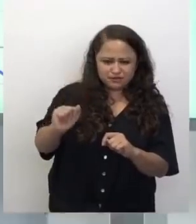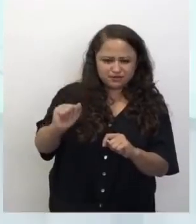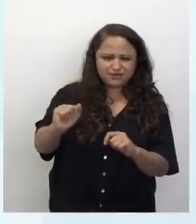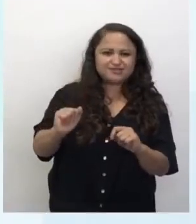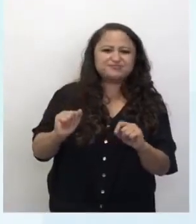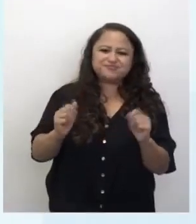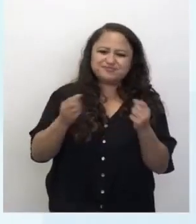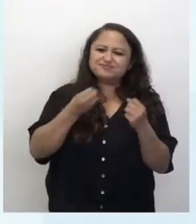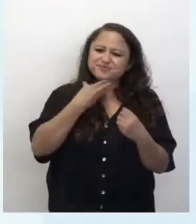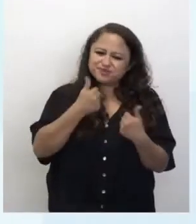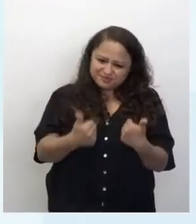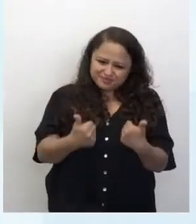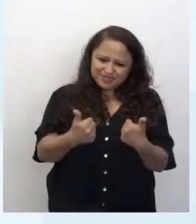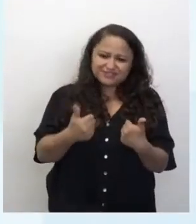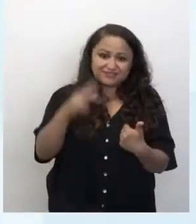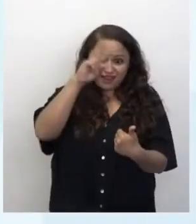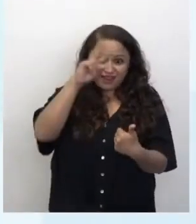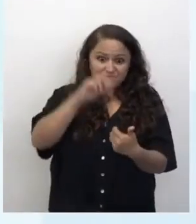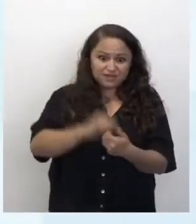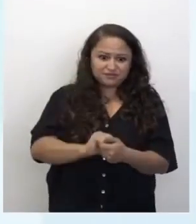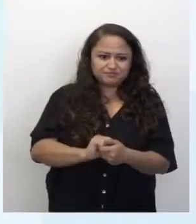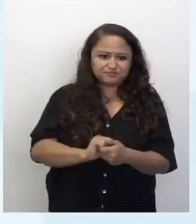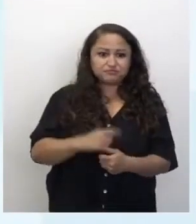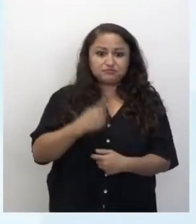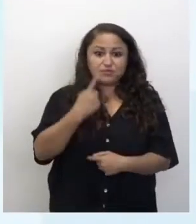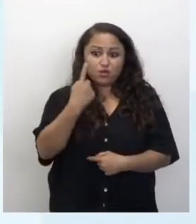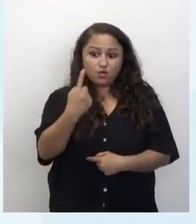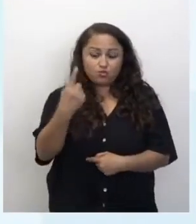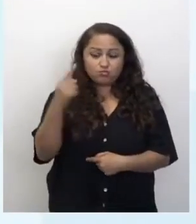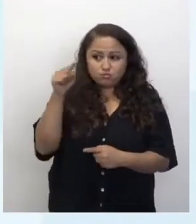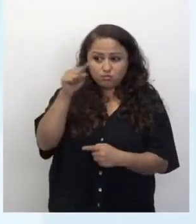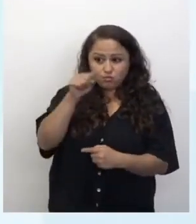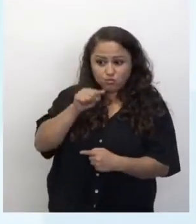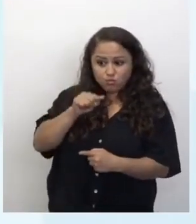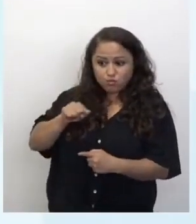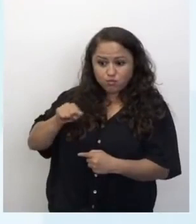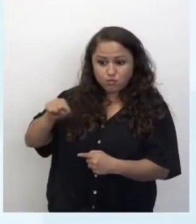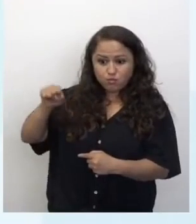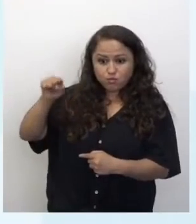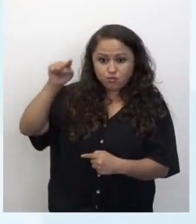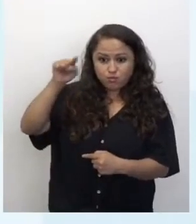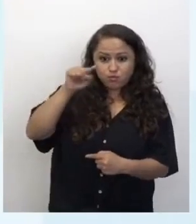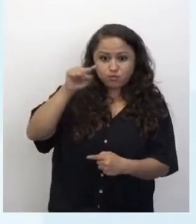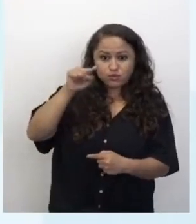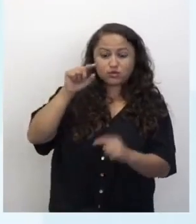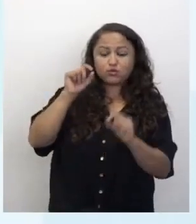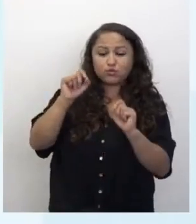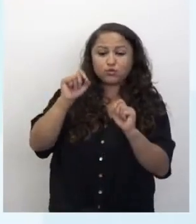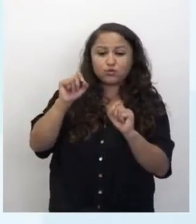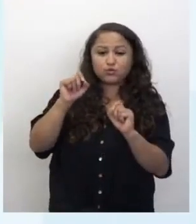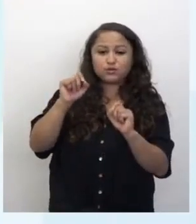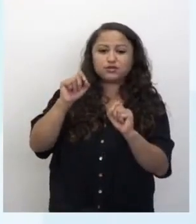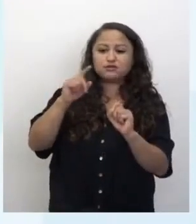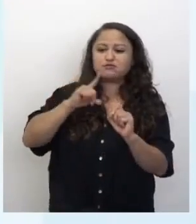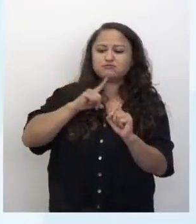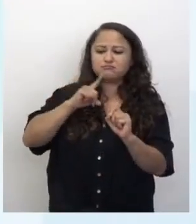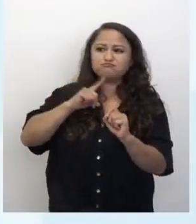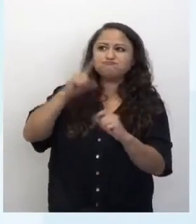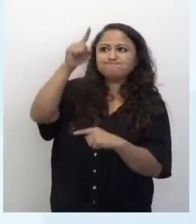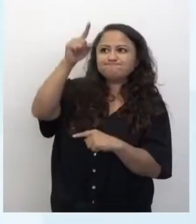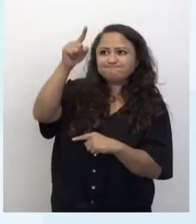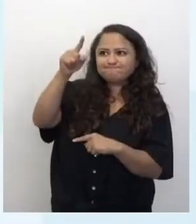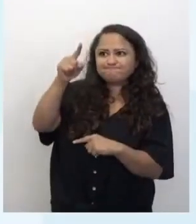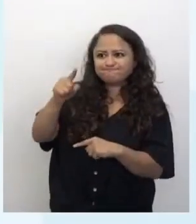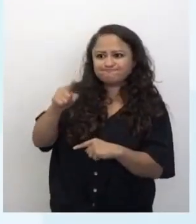lembrar. Nós temos um ciclo trigonométrico. A função cosseno é a linha da horizontal,